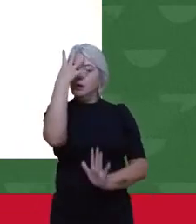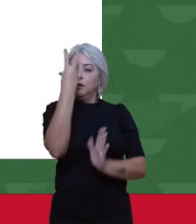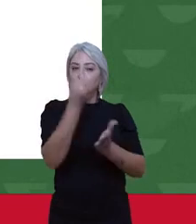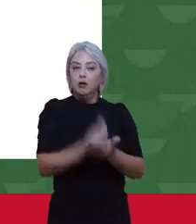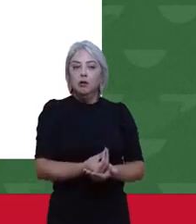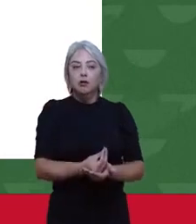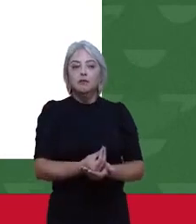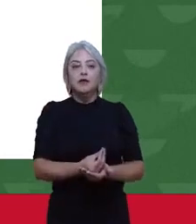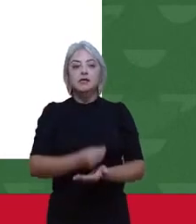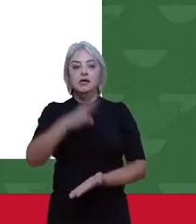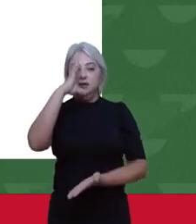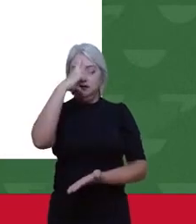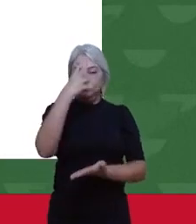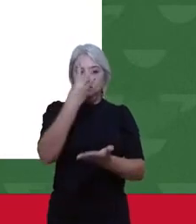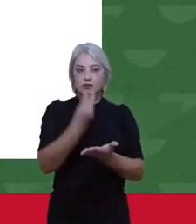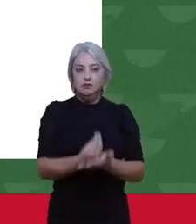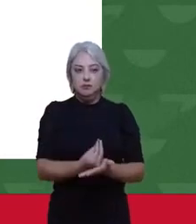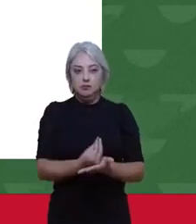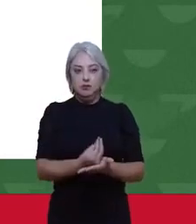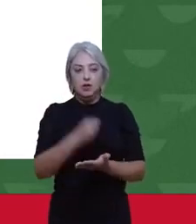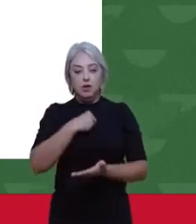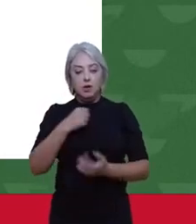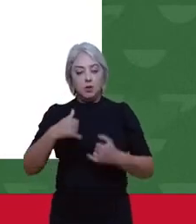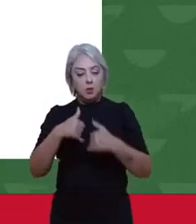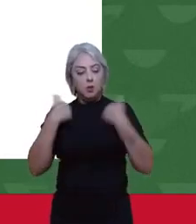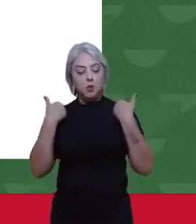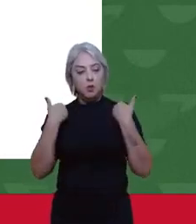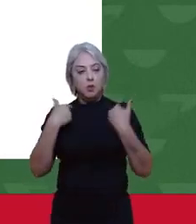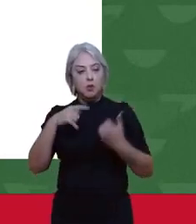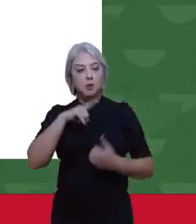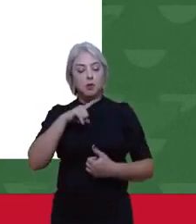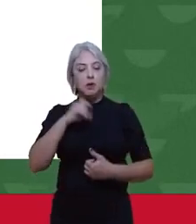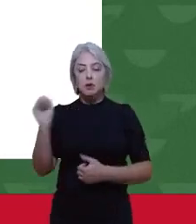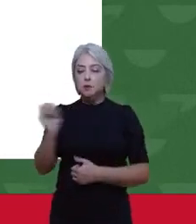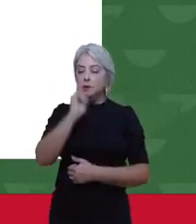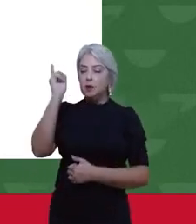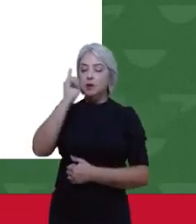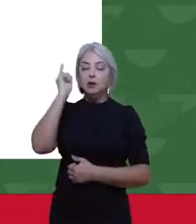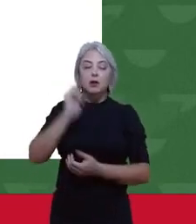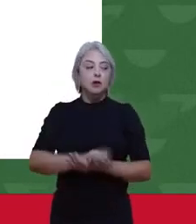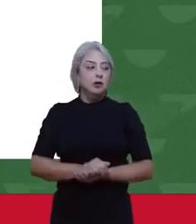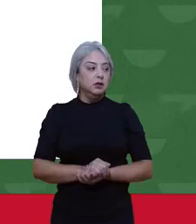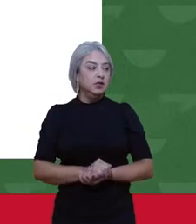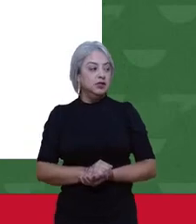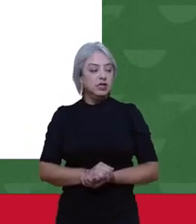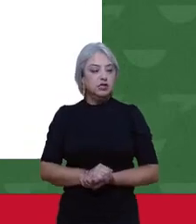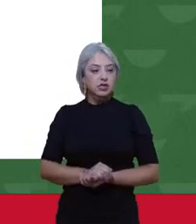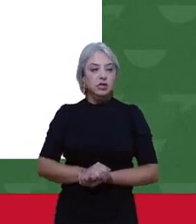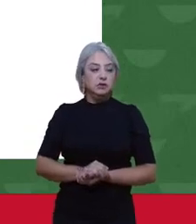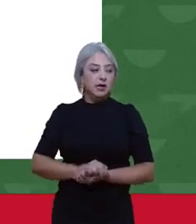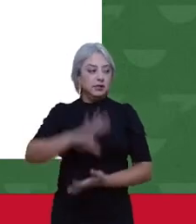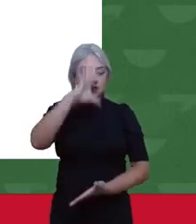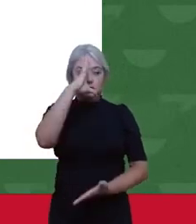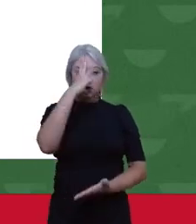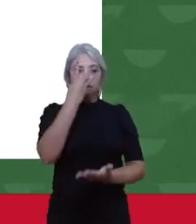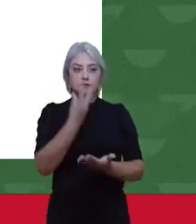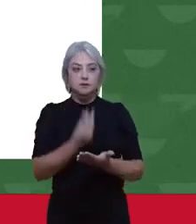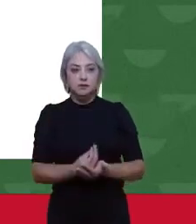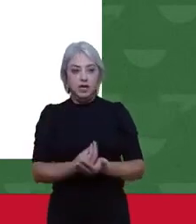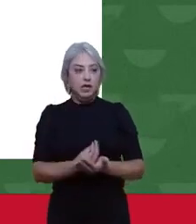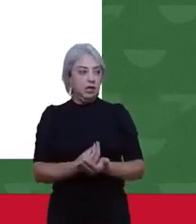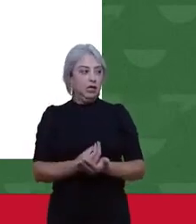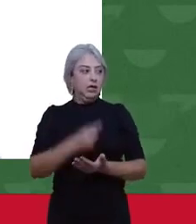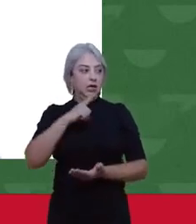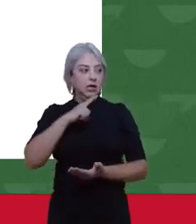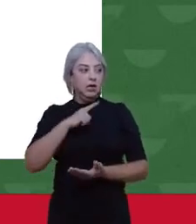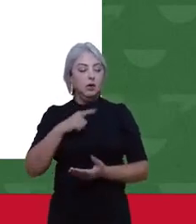ou identidade de gênero. O orgulho é para a gente demarcar a importância desse espaço, né? A importância dos nossos corpos, a importância da